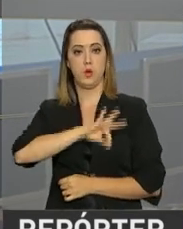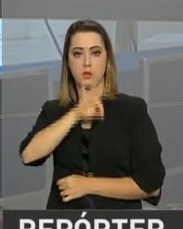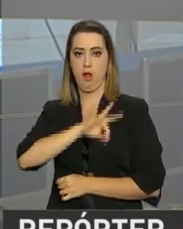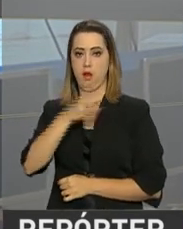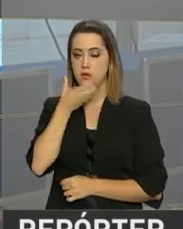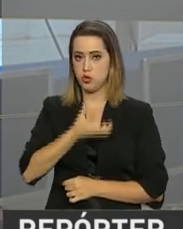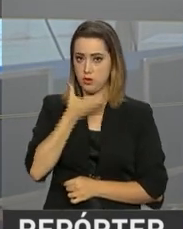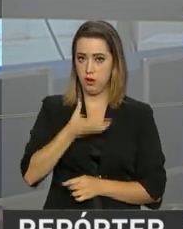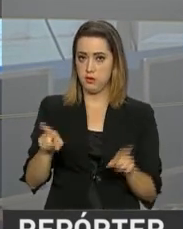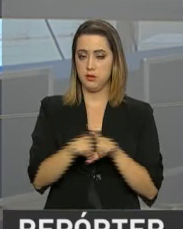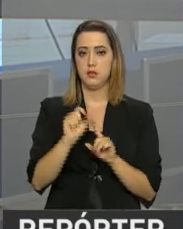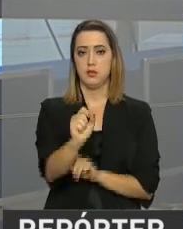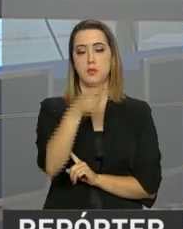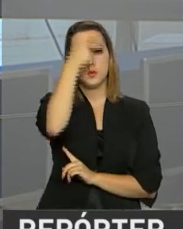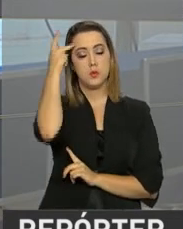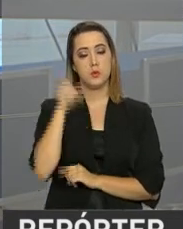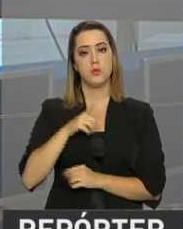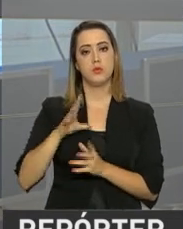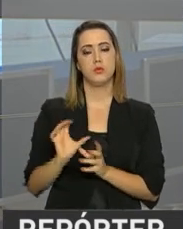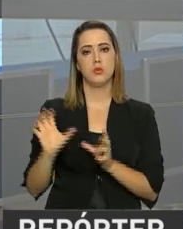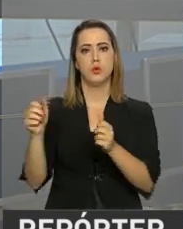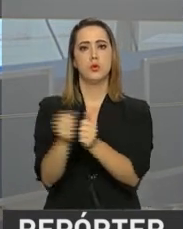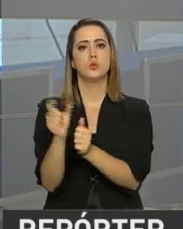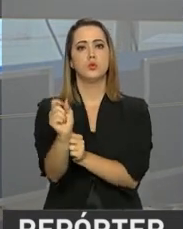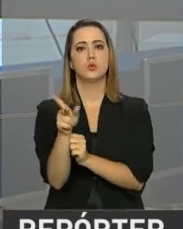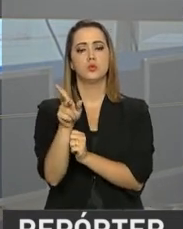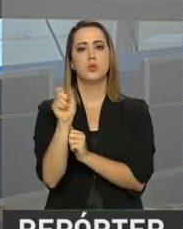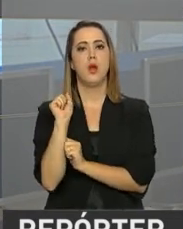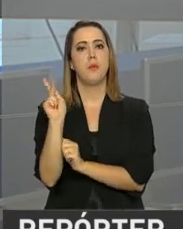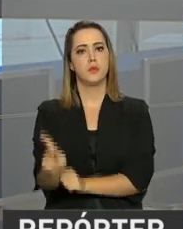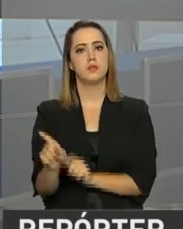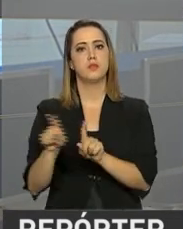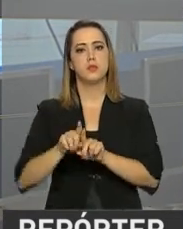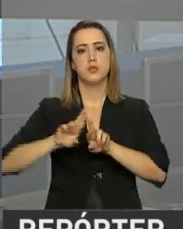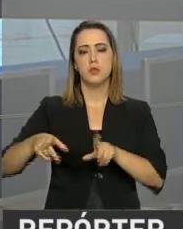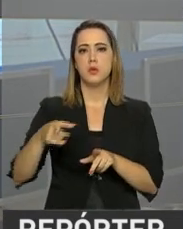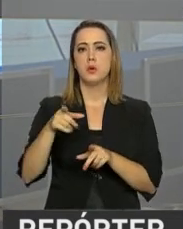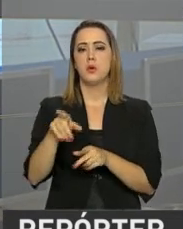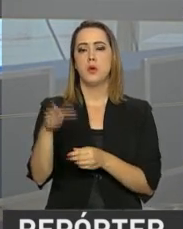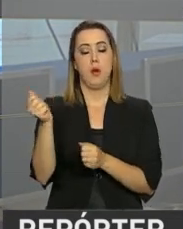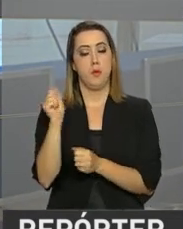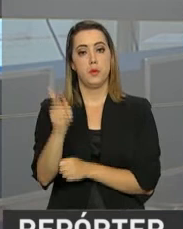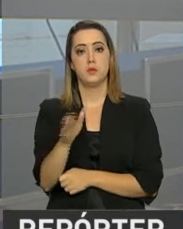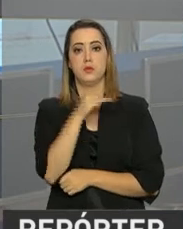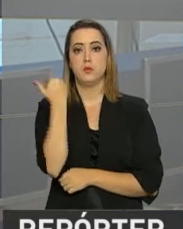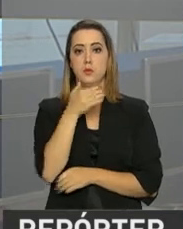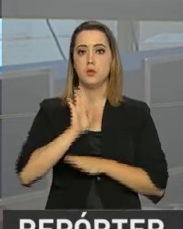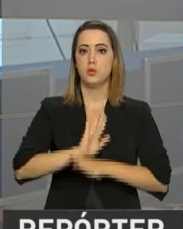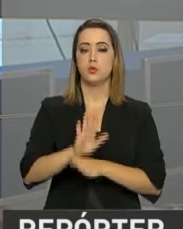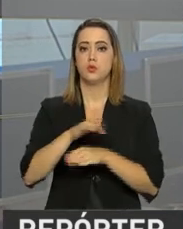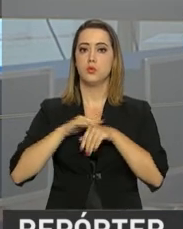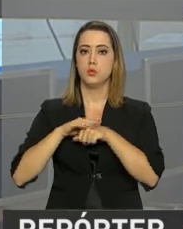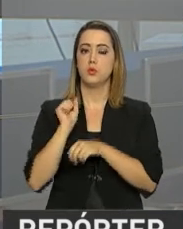ao 13º salário quem durante o ano receber o benefício previdenciário como aposentadoria pensão por morte auxílio doença auxílio acidente